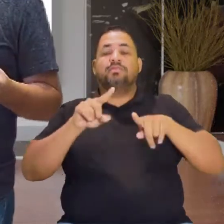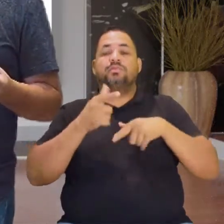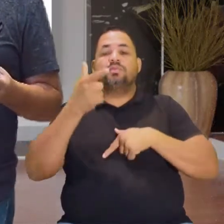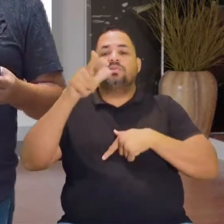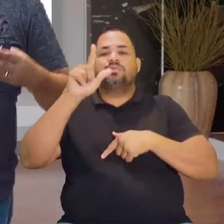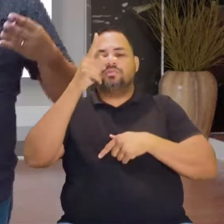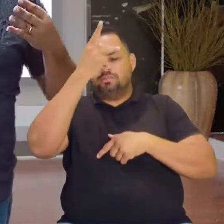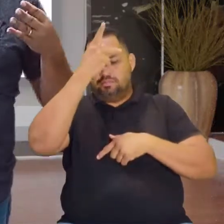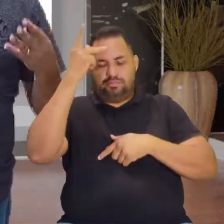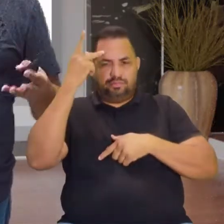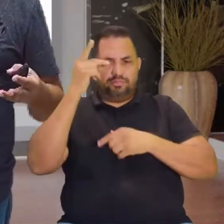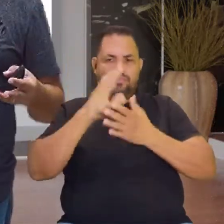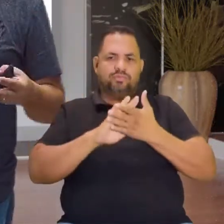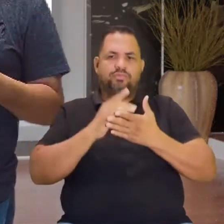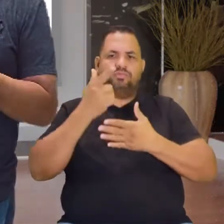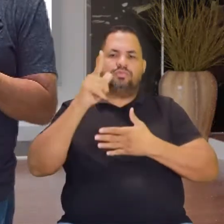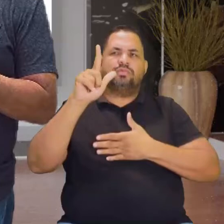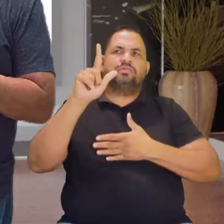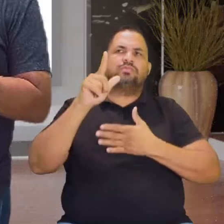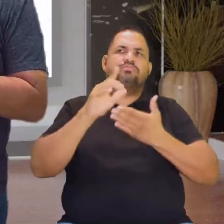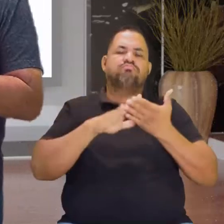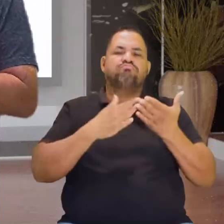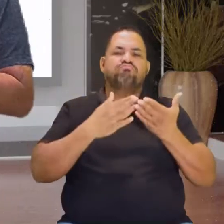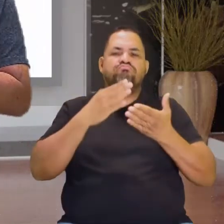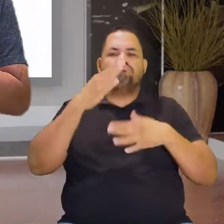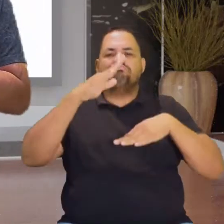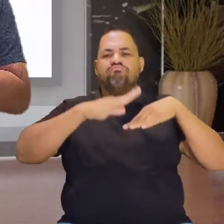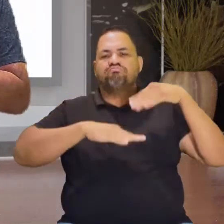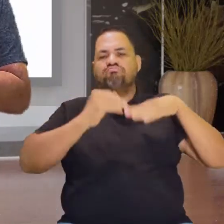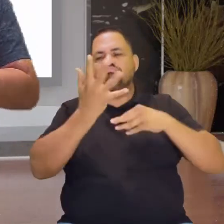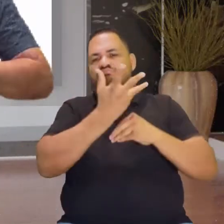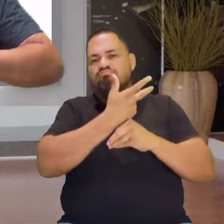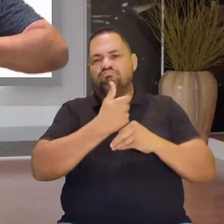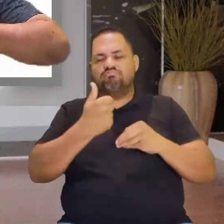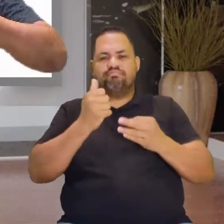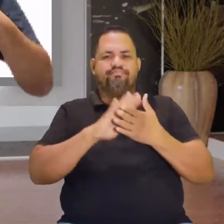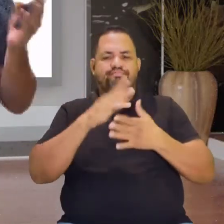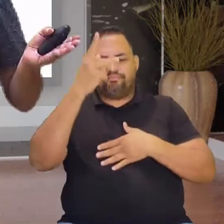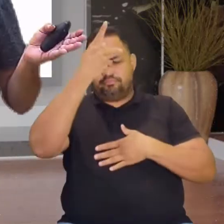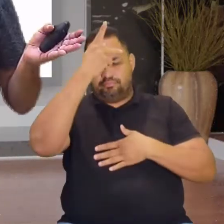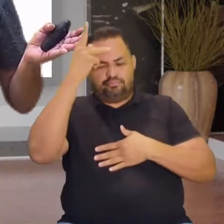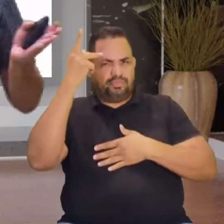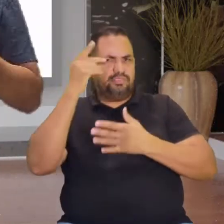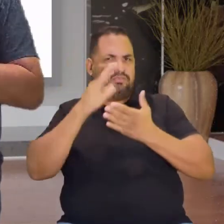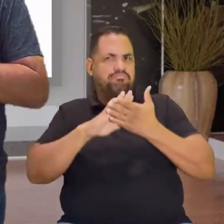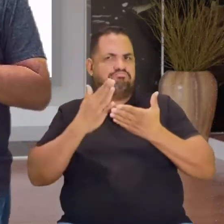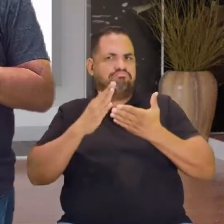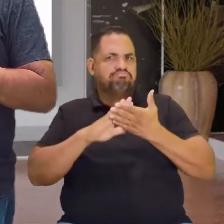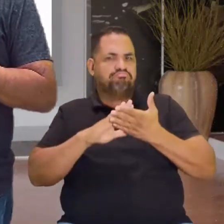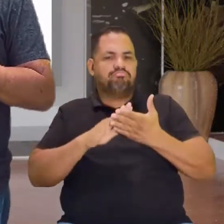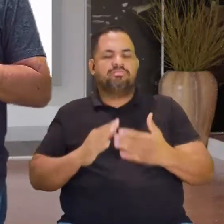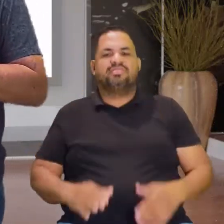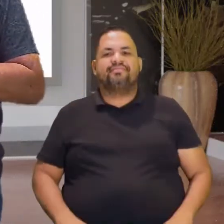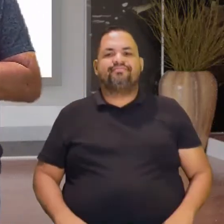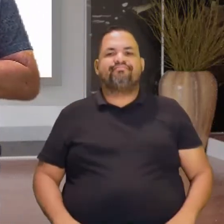pessoas, outros artistas, outras pessoas mais viajadas, talvez,